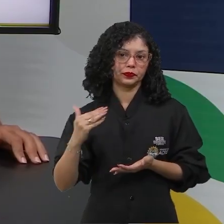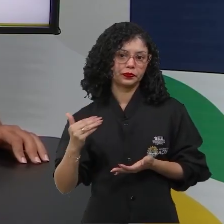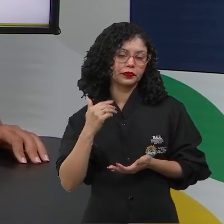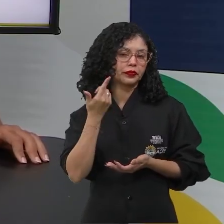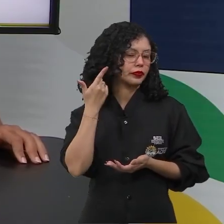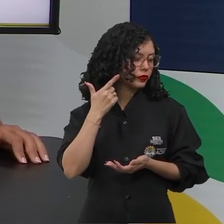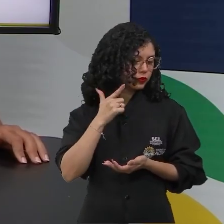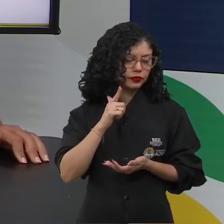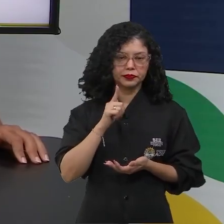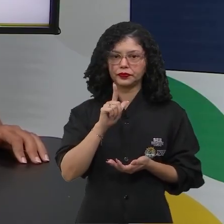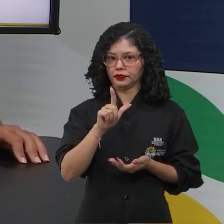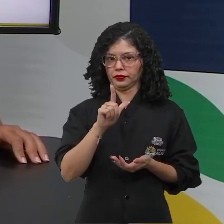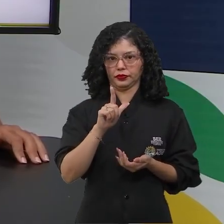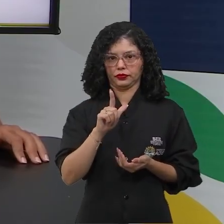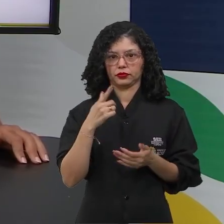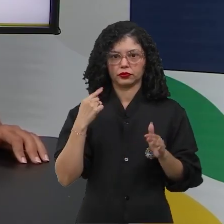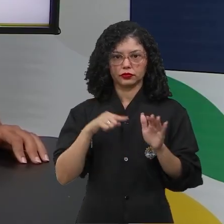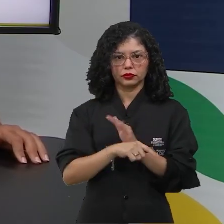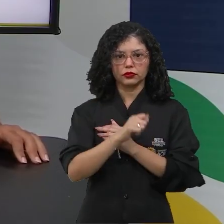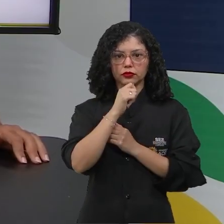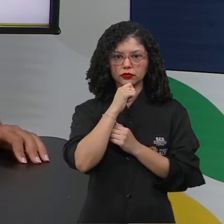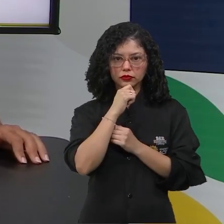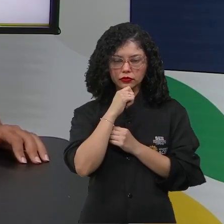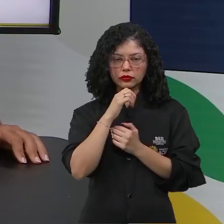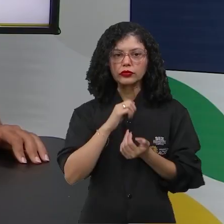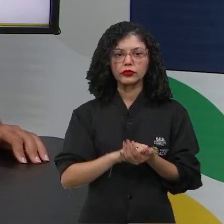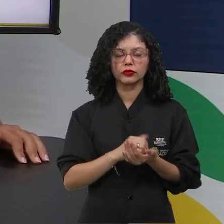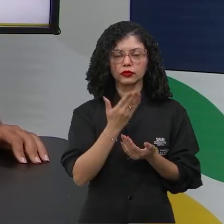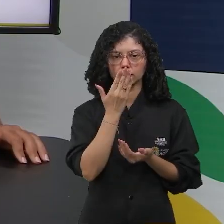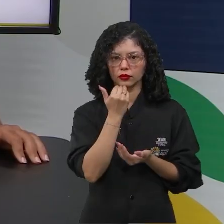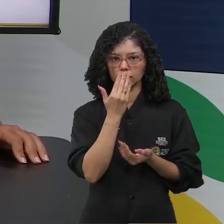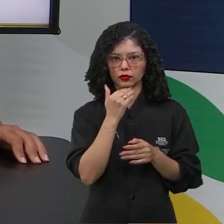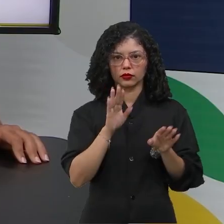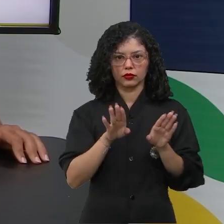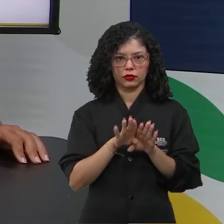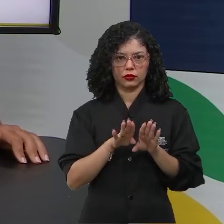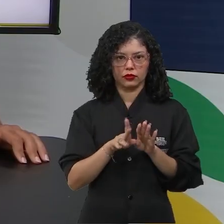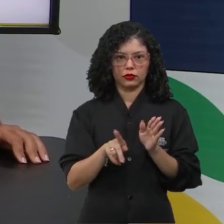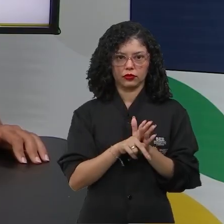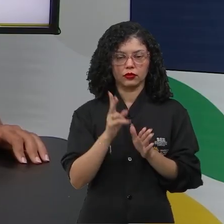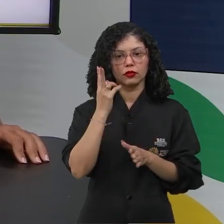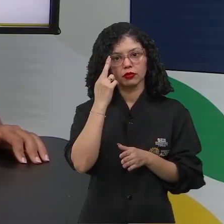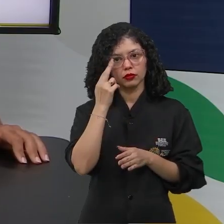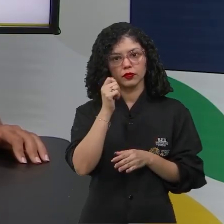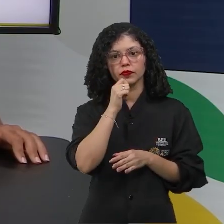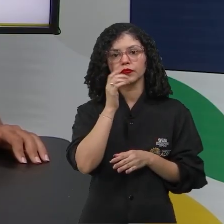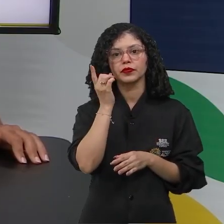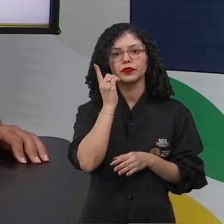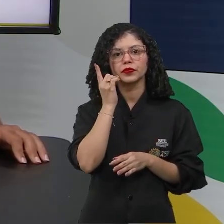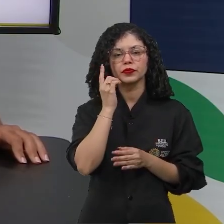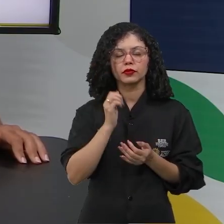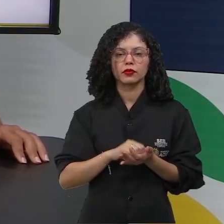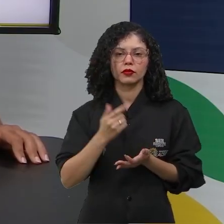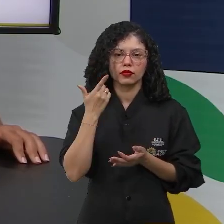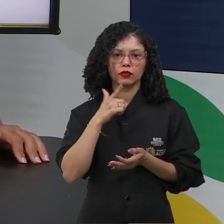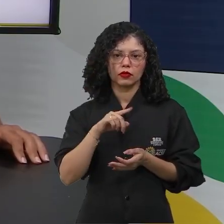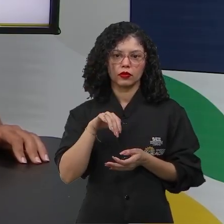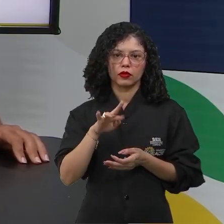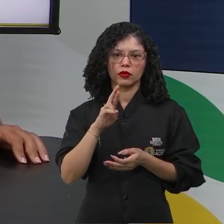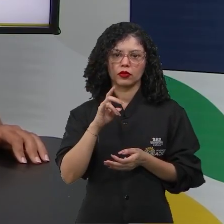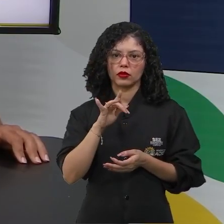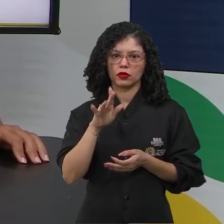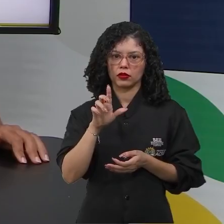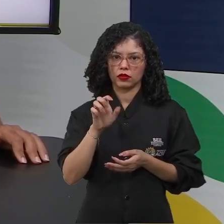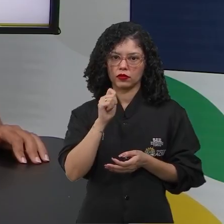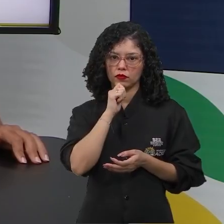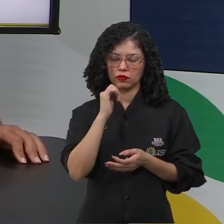não consegue, dentro da sua dieta, dentro da sua alimentação comum, rotineira, bater nutrientes